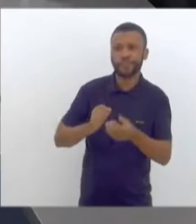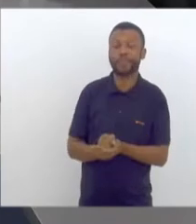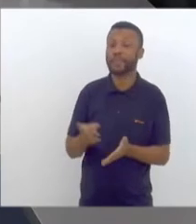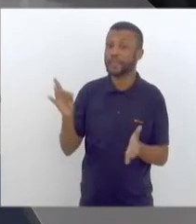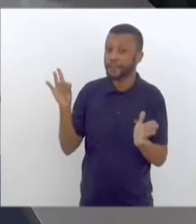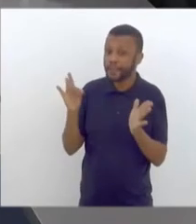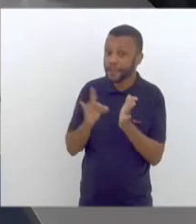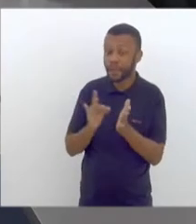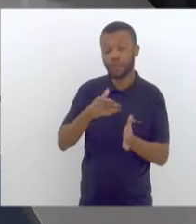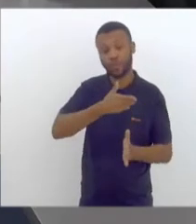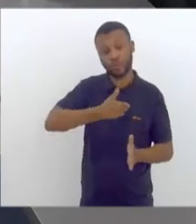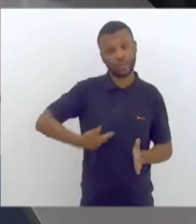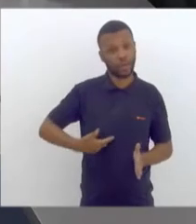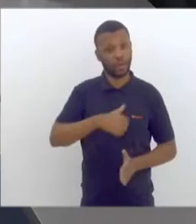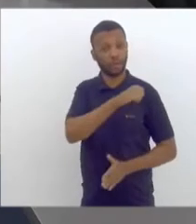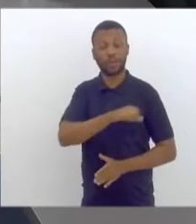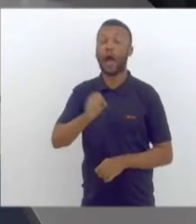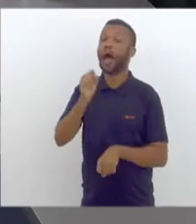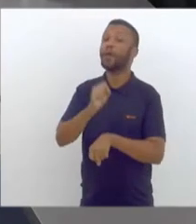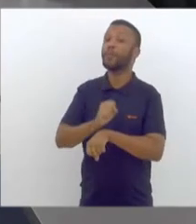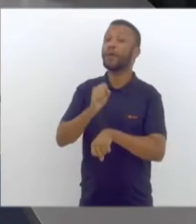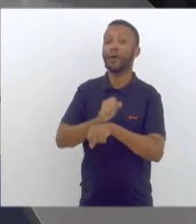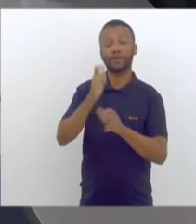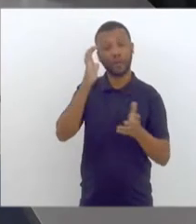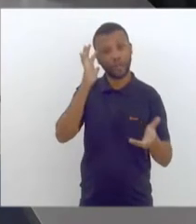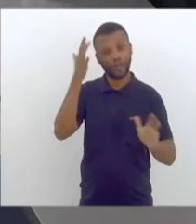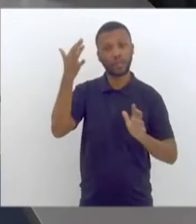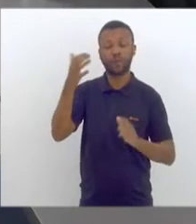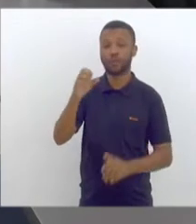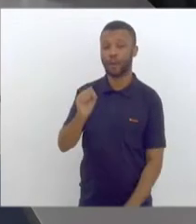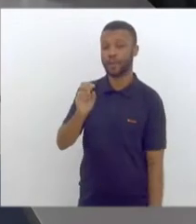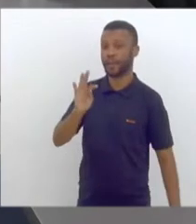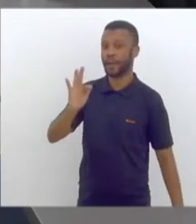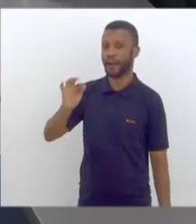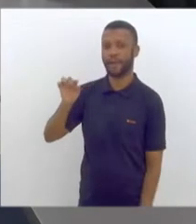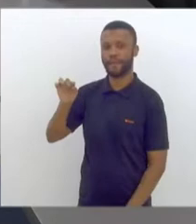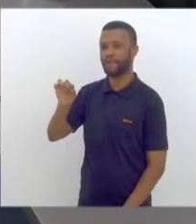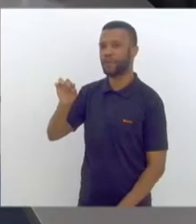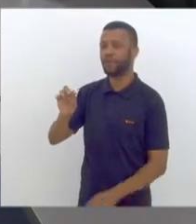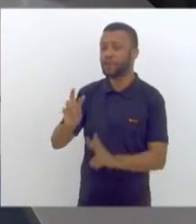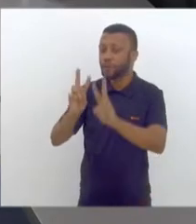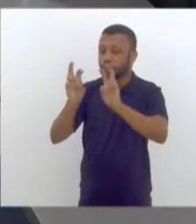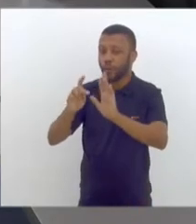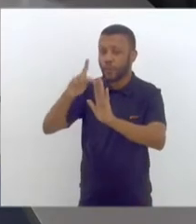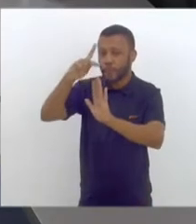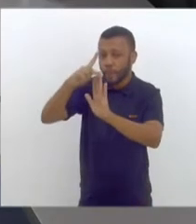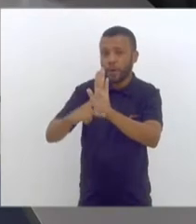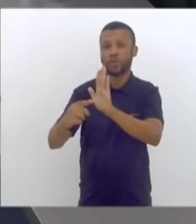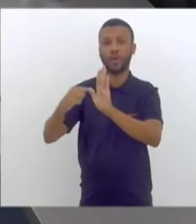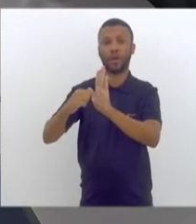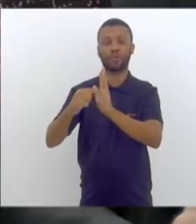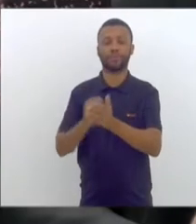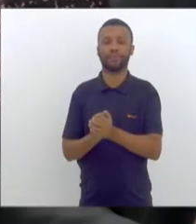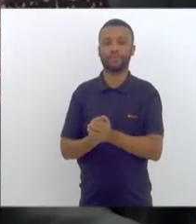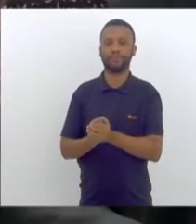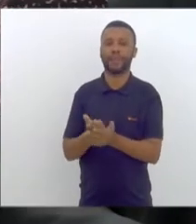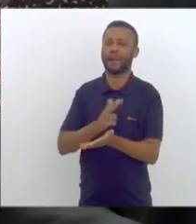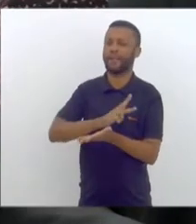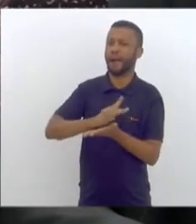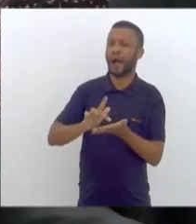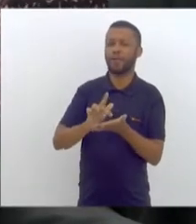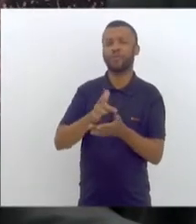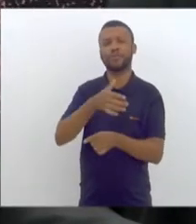ele tá aguardando a decisão do supremo com relação a matéria diversos estados